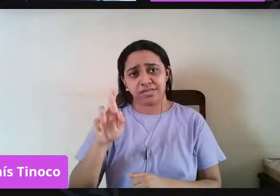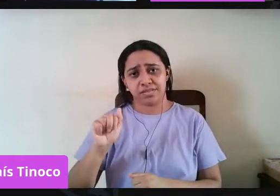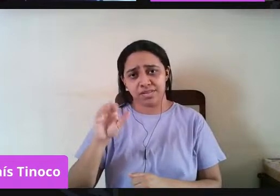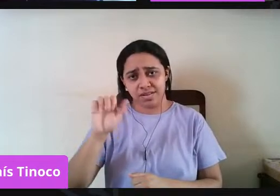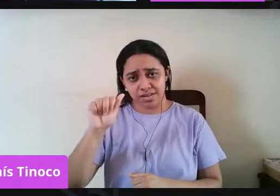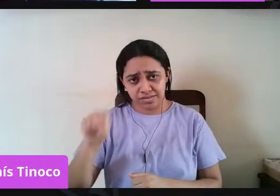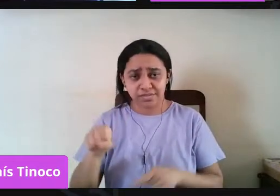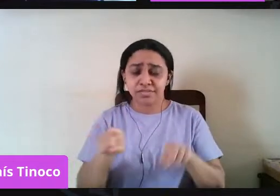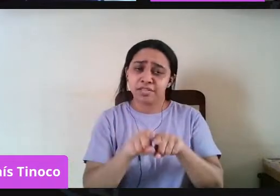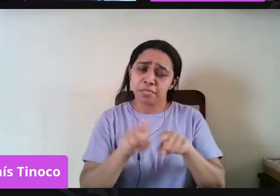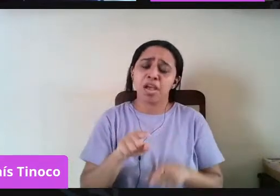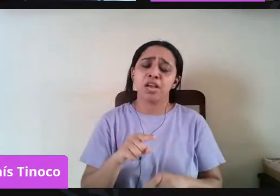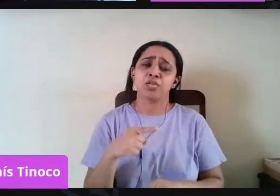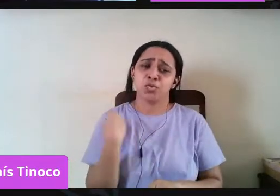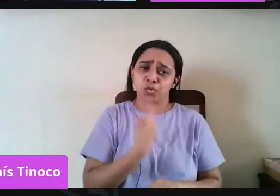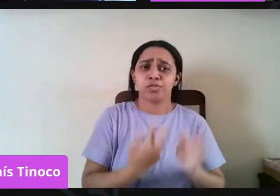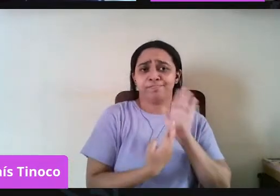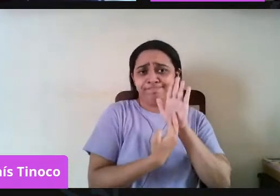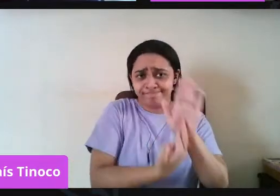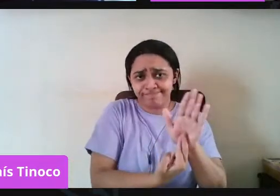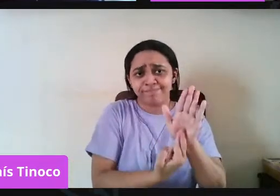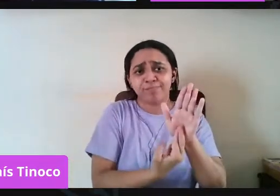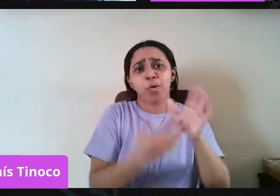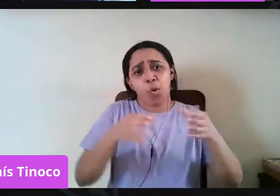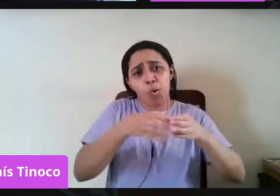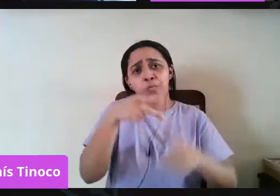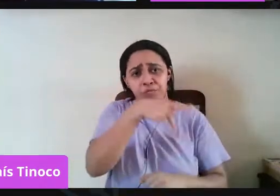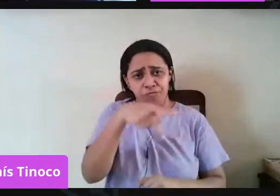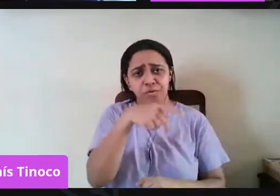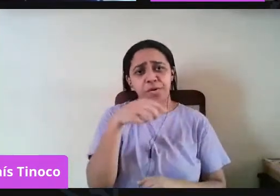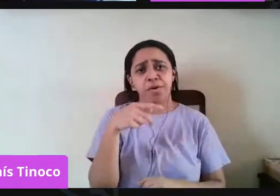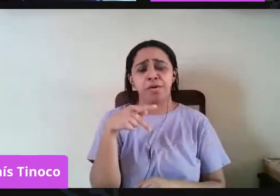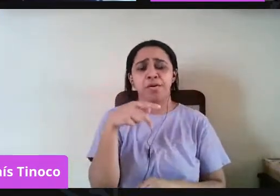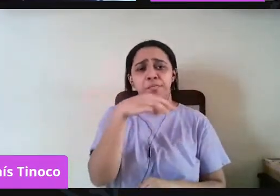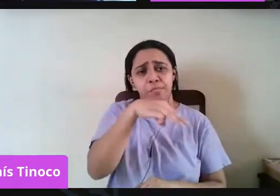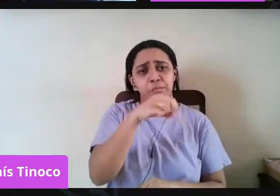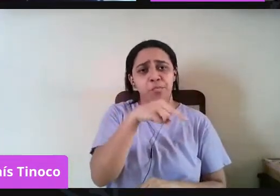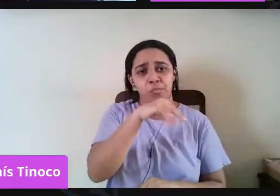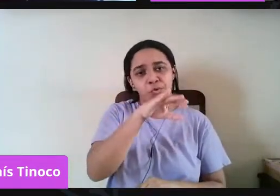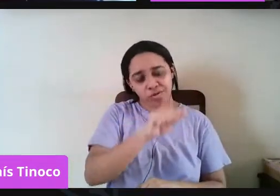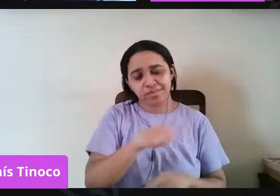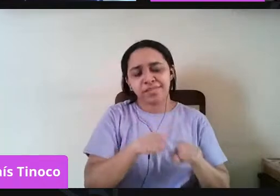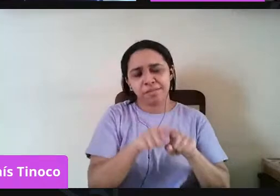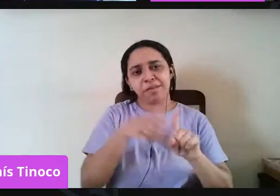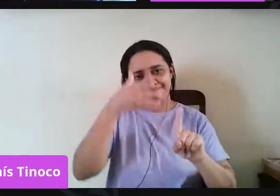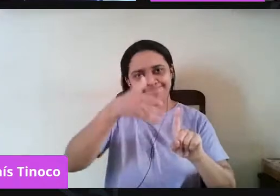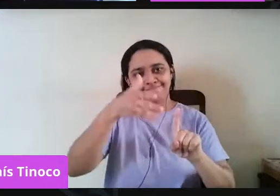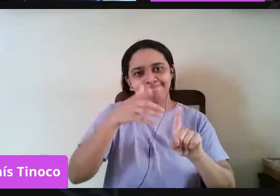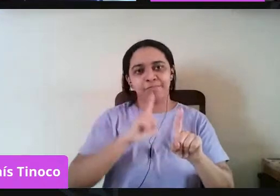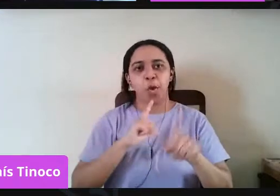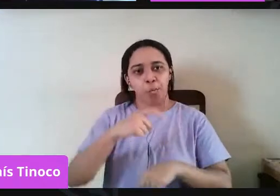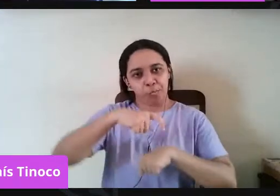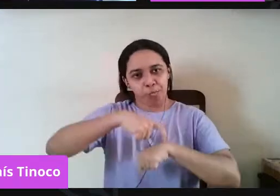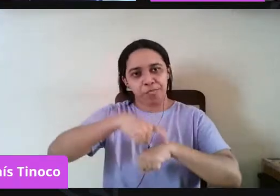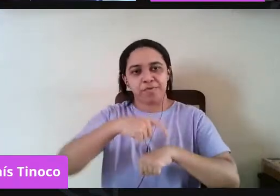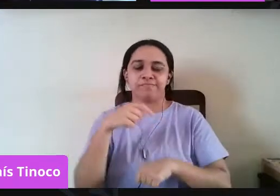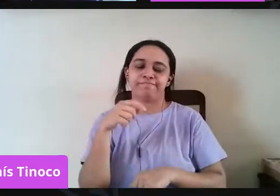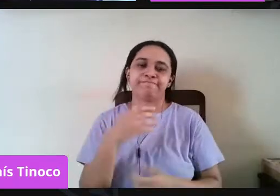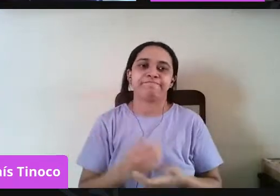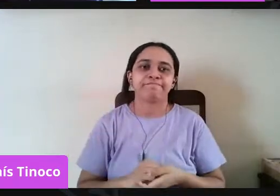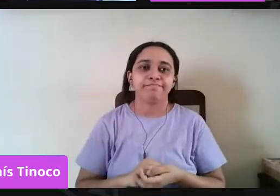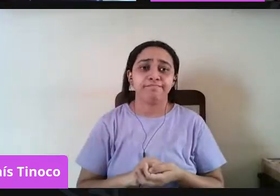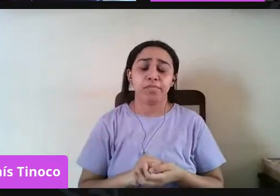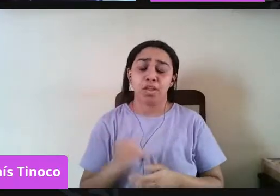a nossa representante docente, a professora Mônica Fontinelli, que também falará em breve. Antes disso,